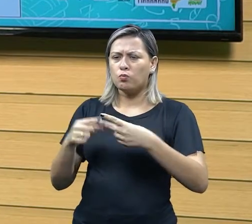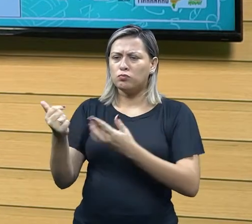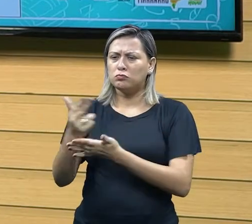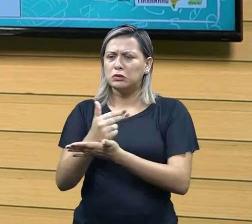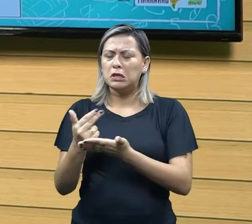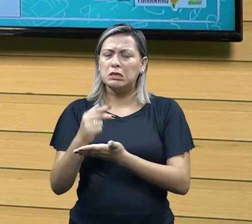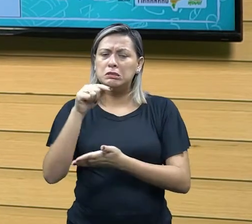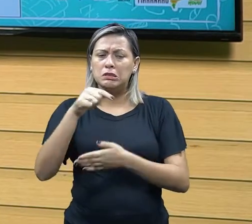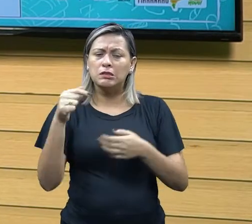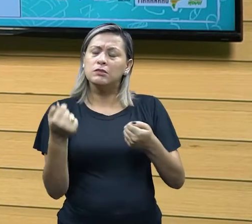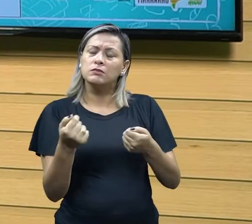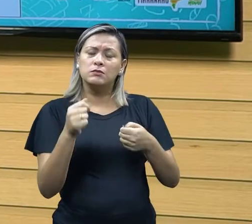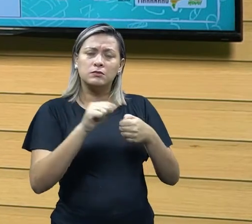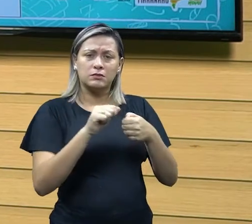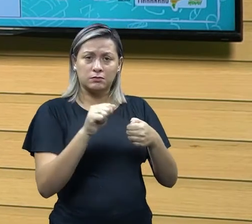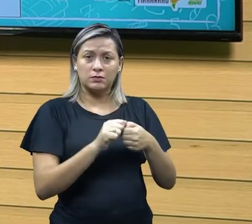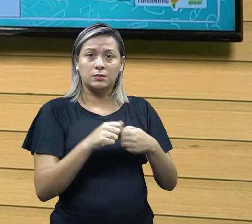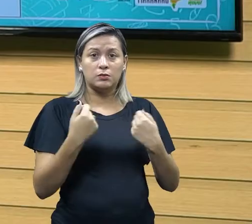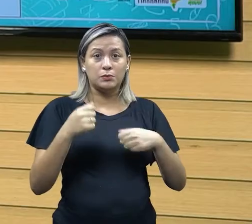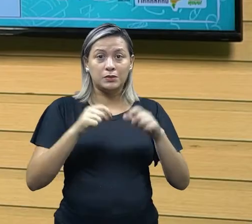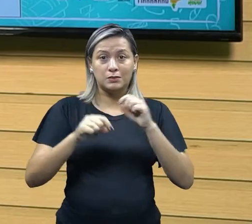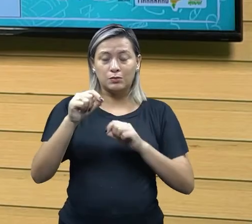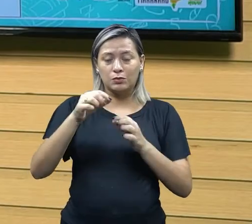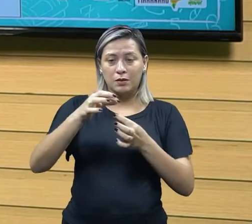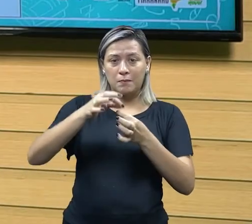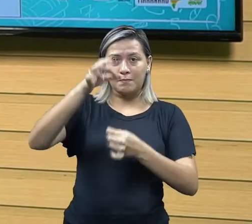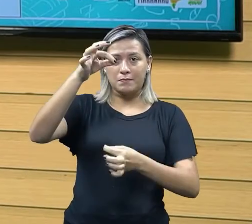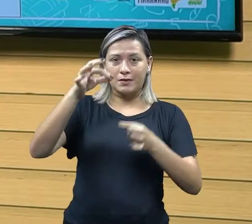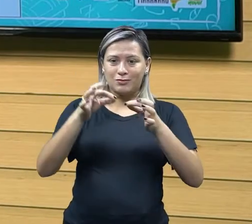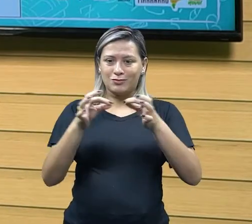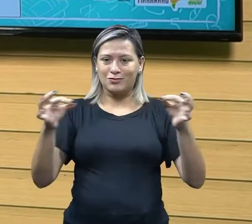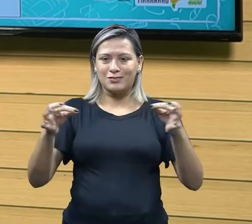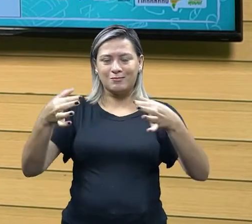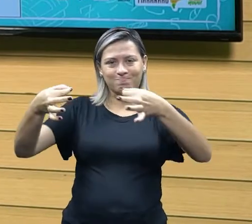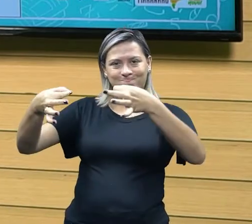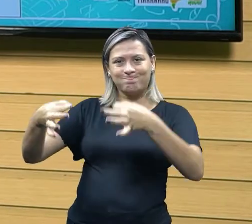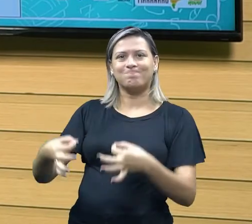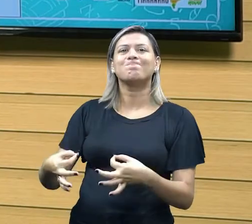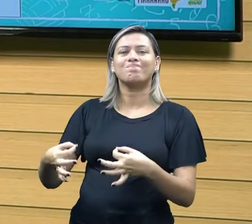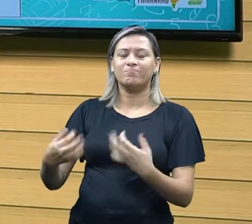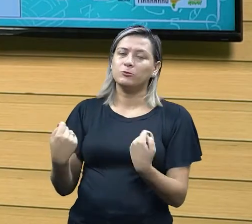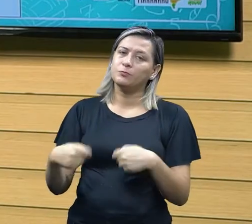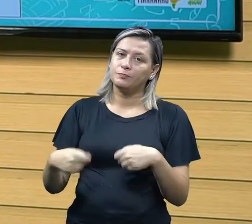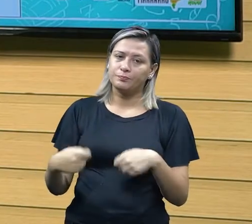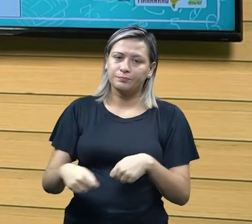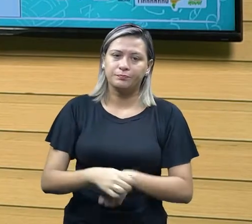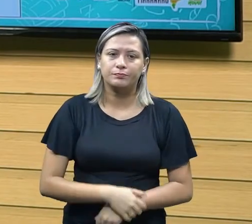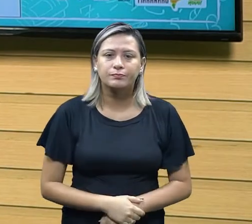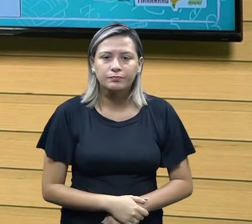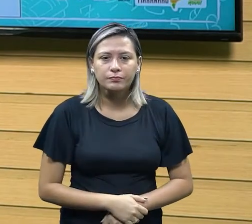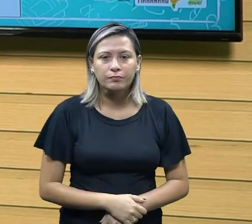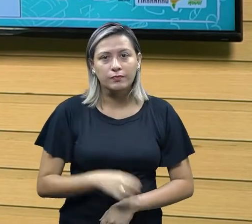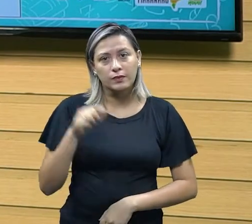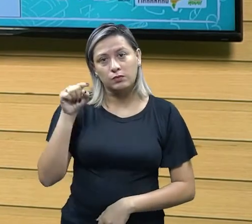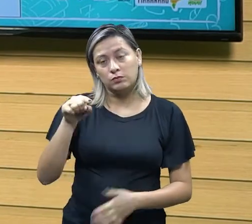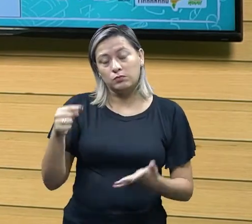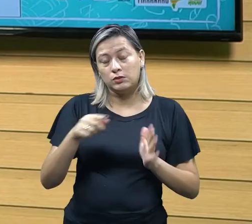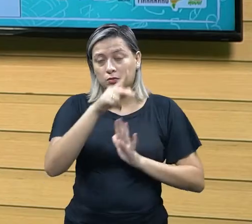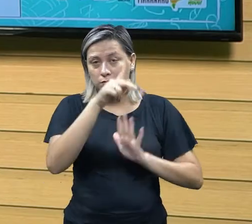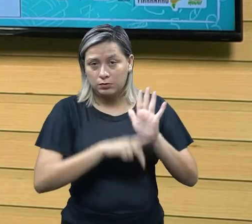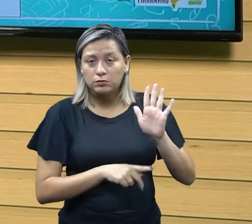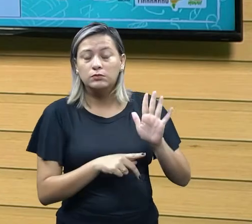ali, ele tem que ter medidas exatas. Quando você pretende fazer algum